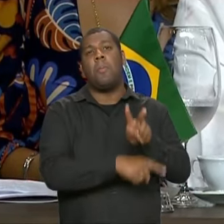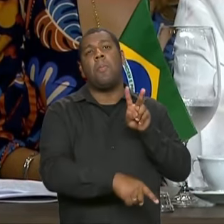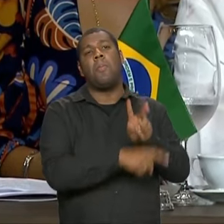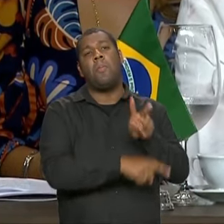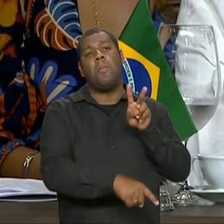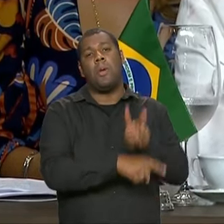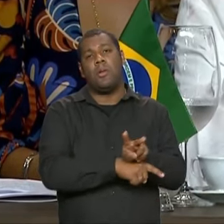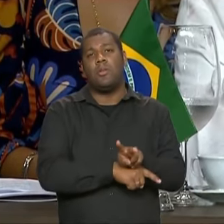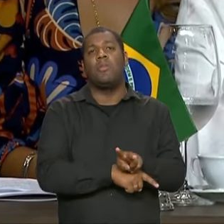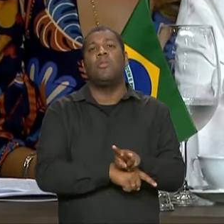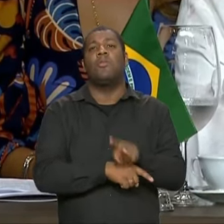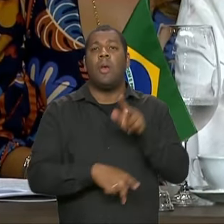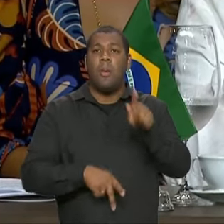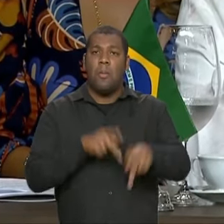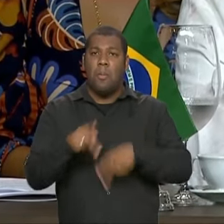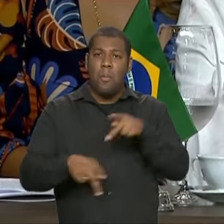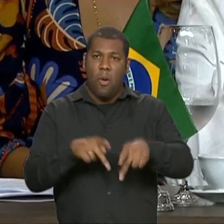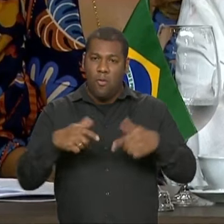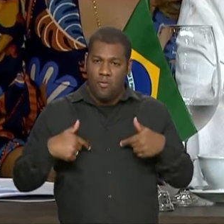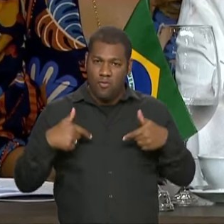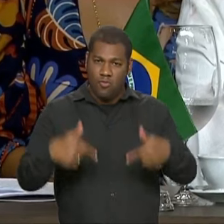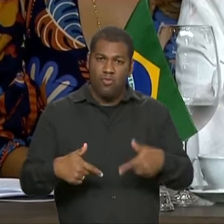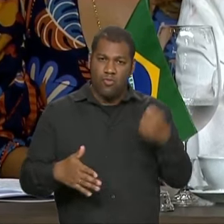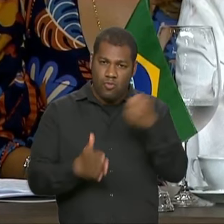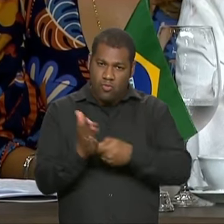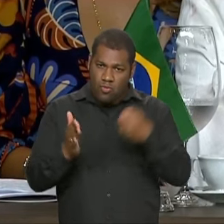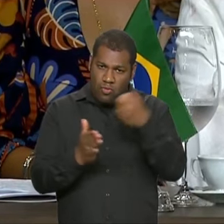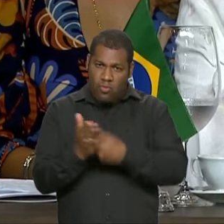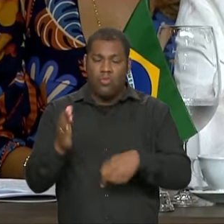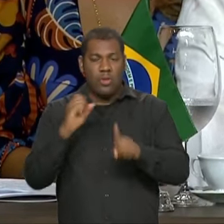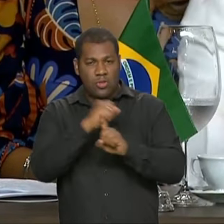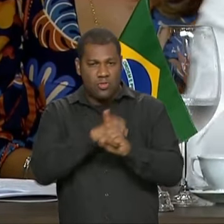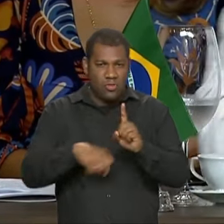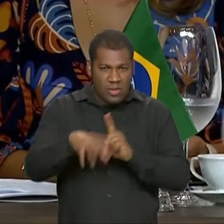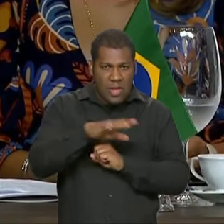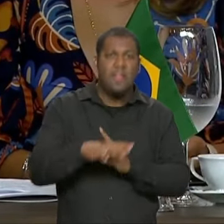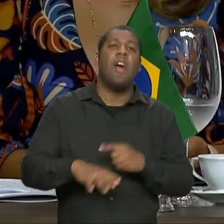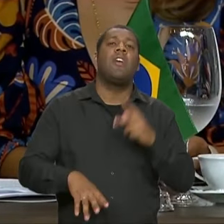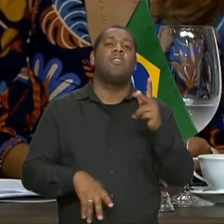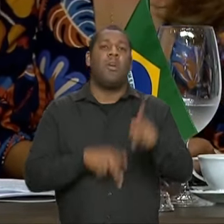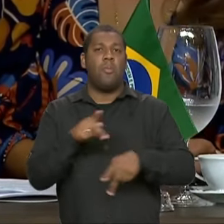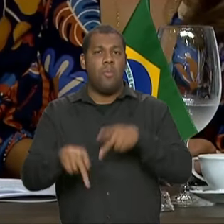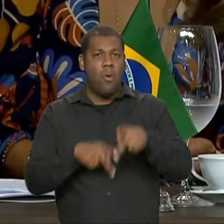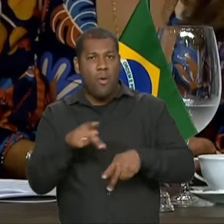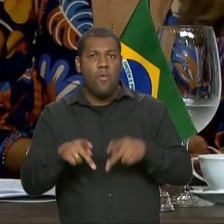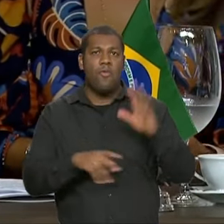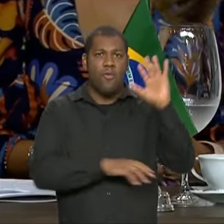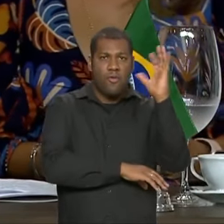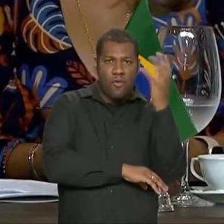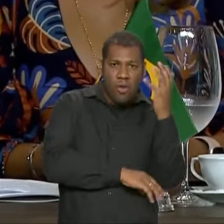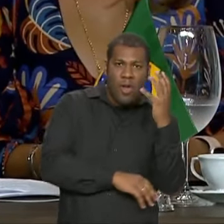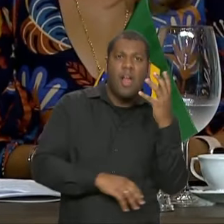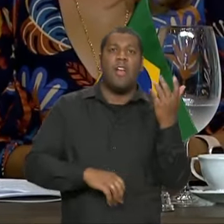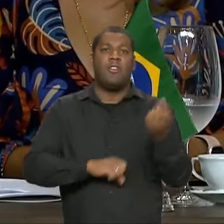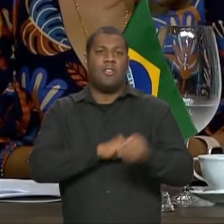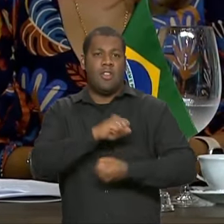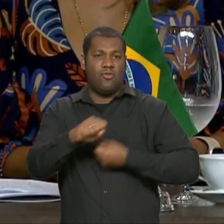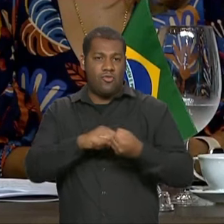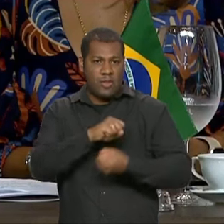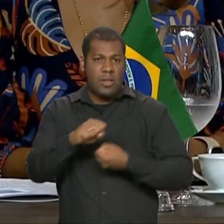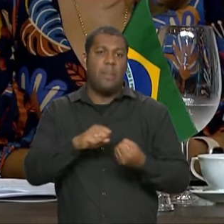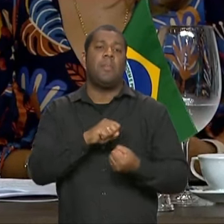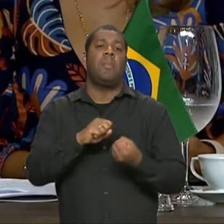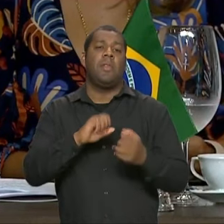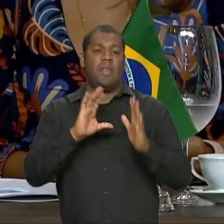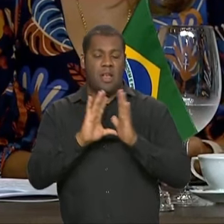Territórios dos Ativistas da Sociedade Civil e dos Povos das Florestas e das Águas no Desenvolvimento Sustentável da